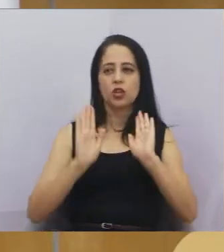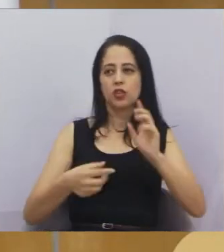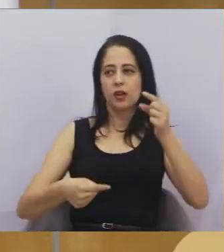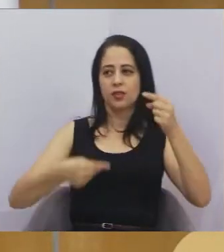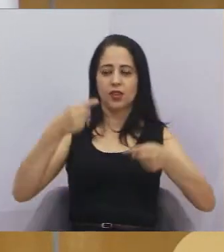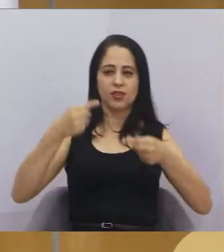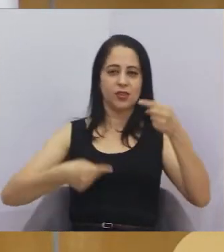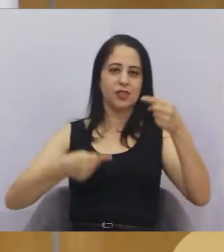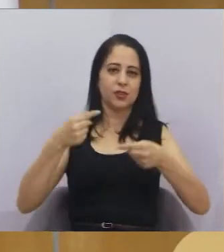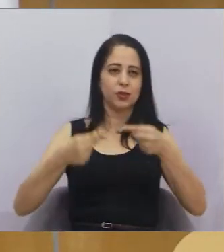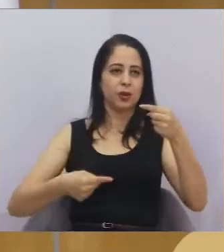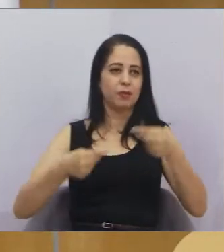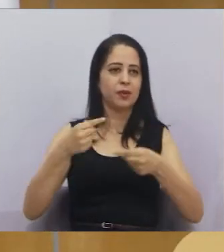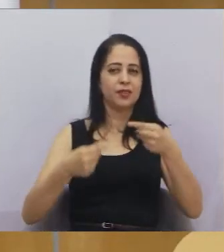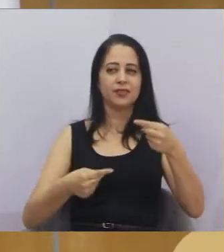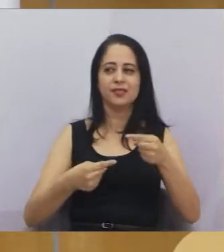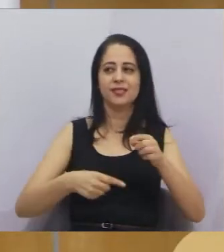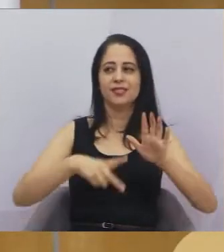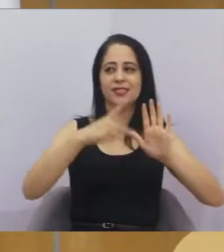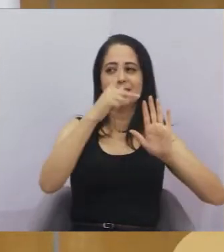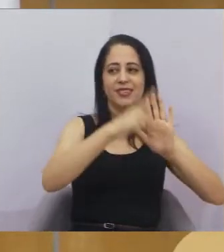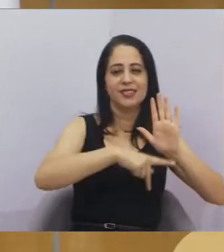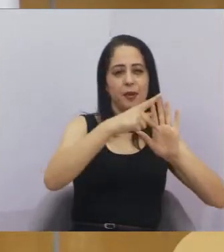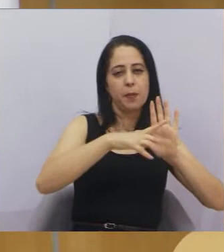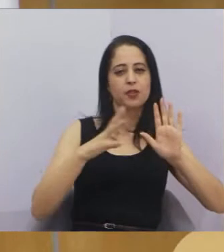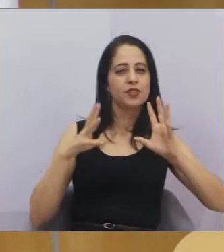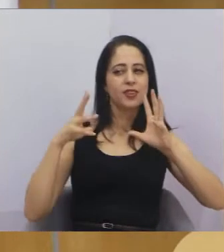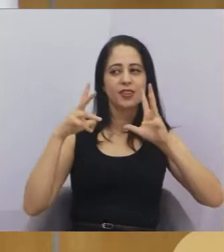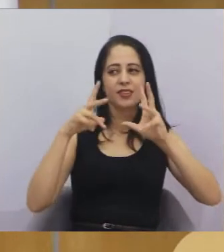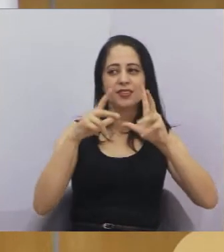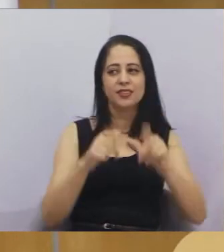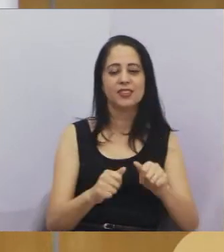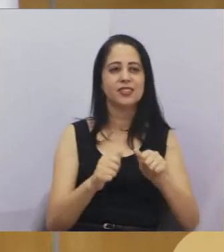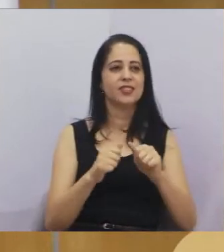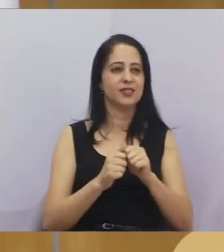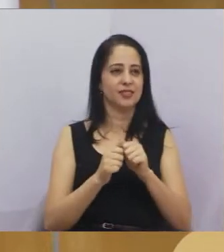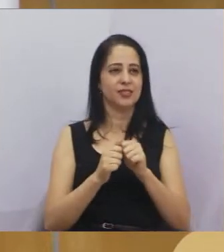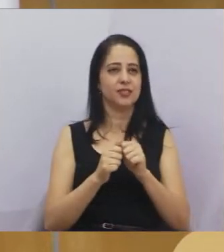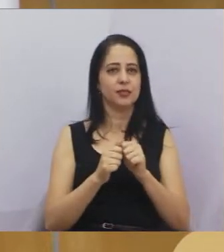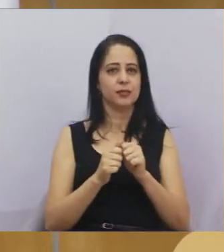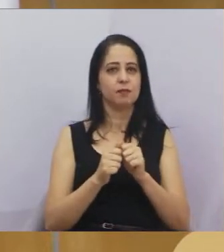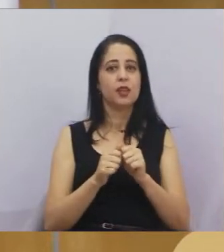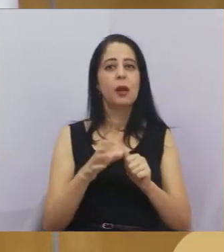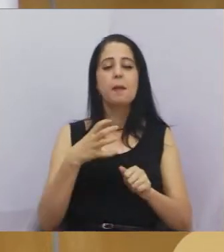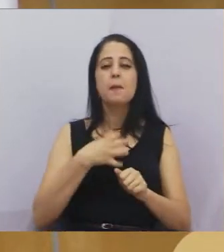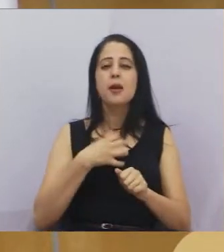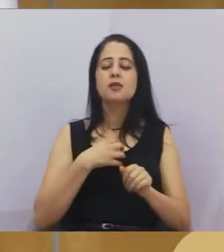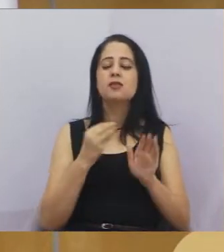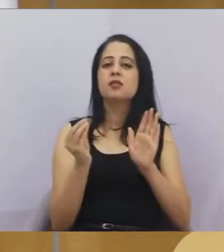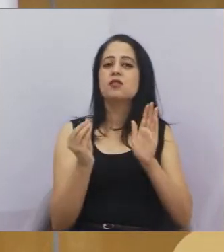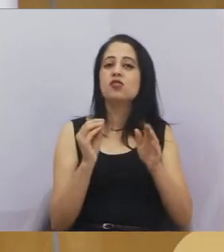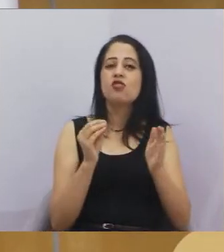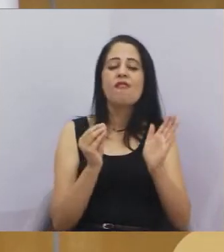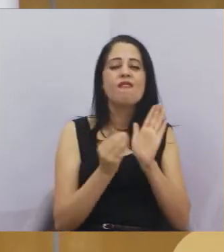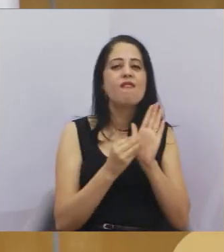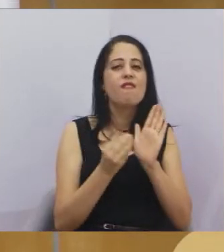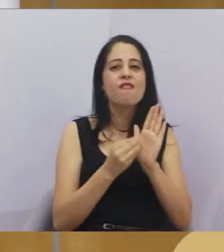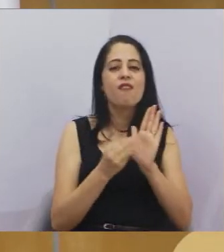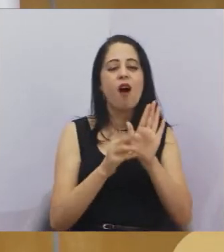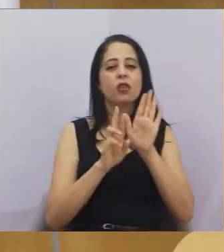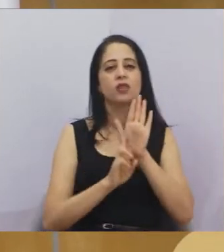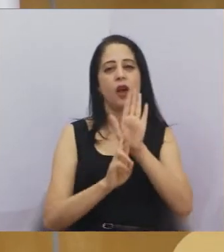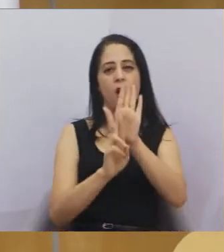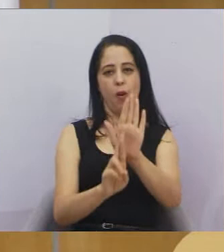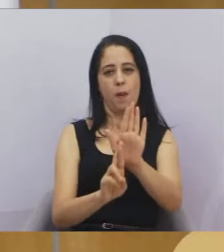da casa, nós sentimos falta de um representante importante, que inclusive o vereador Dude